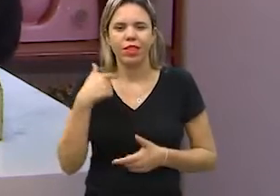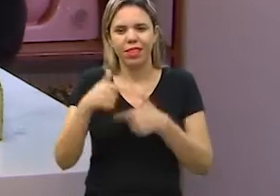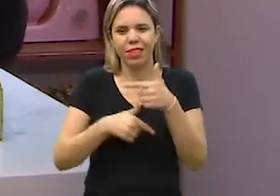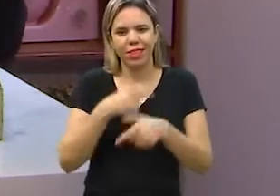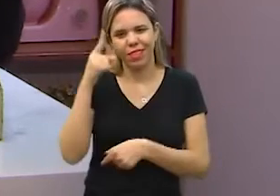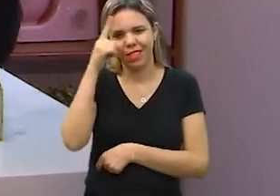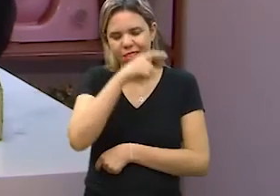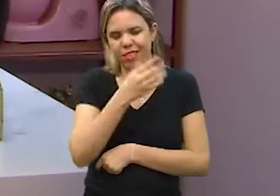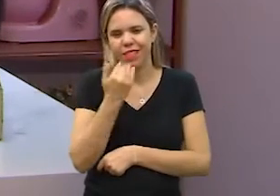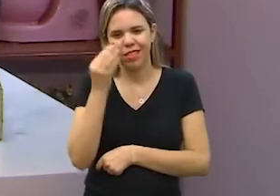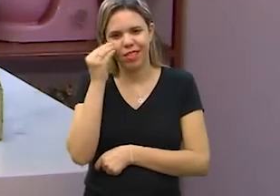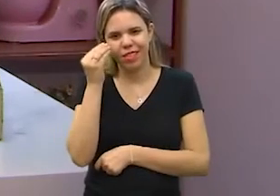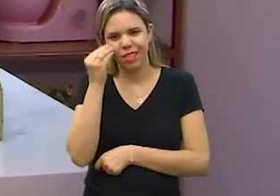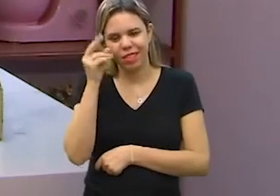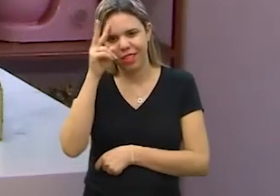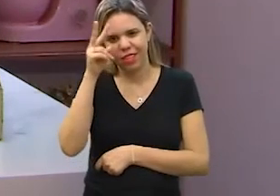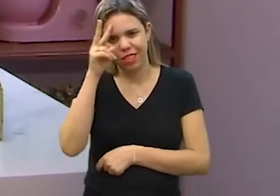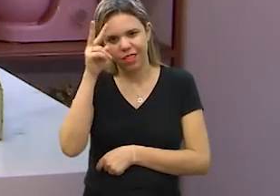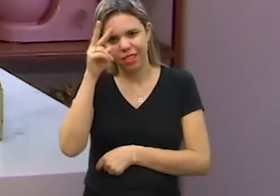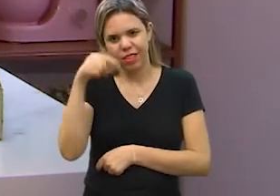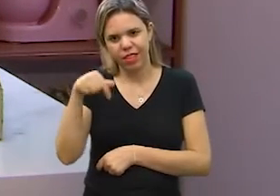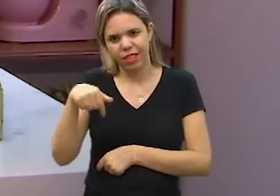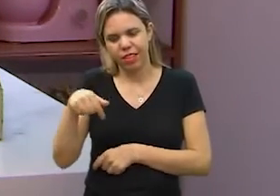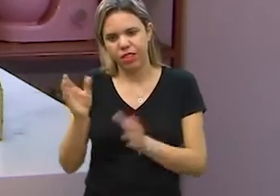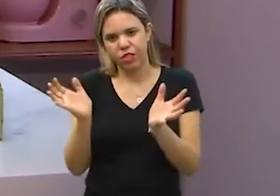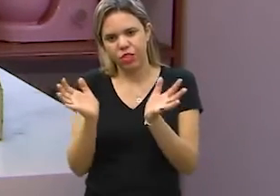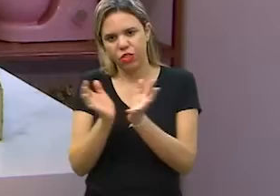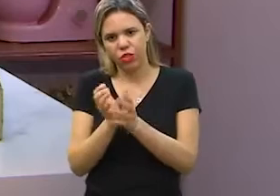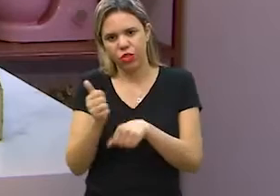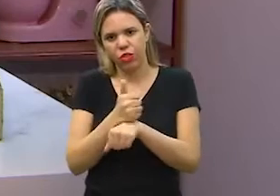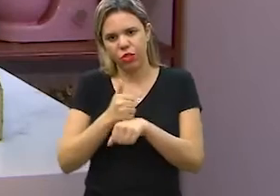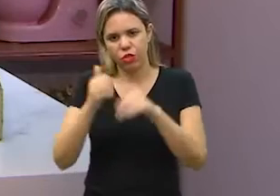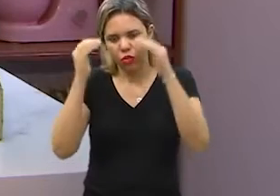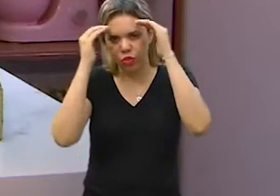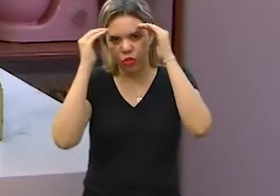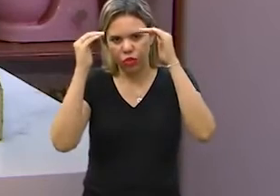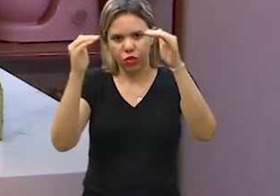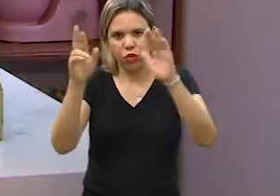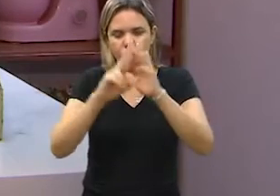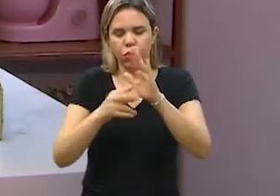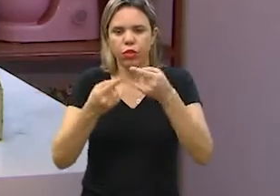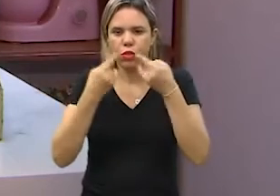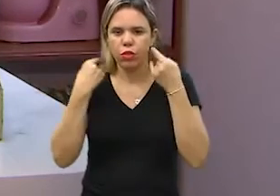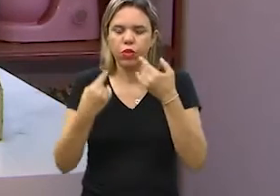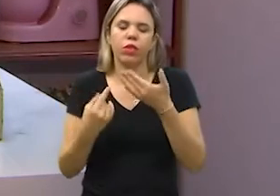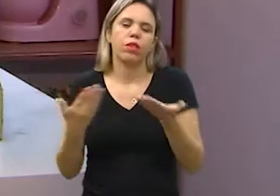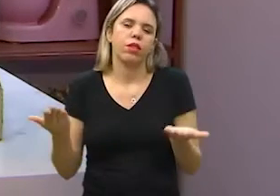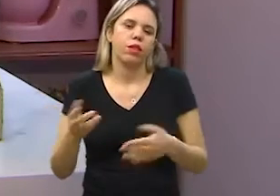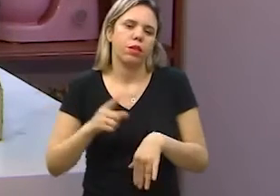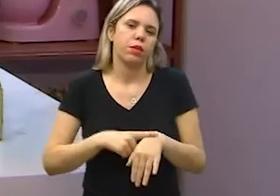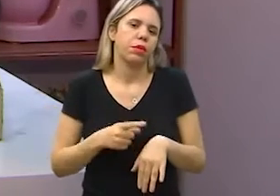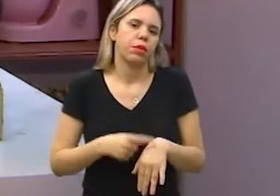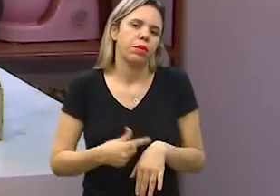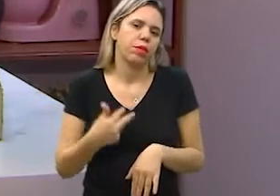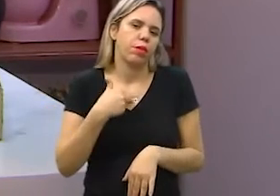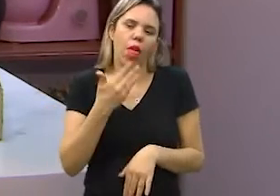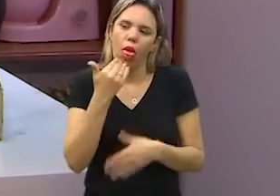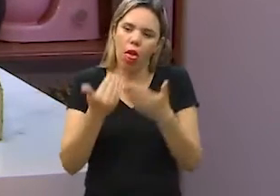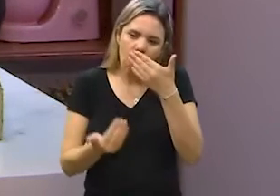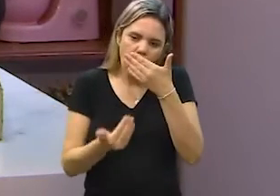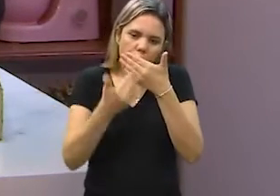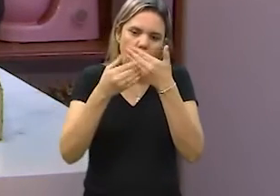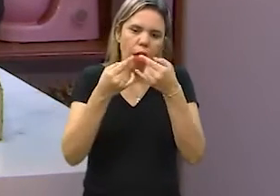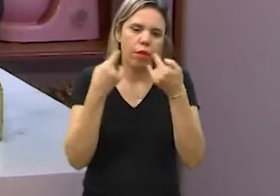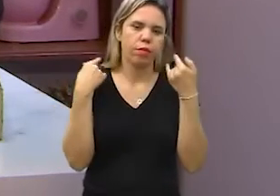trabalho difícil, só lembrando aqui que a nossa equipe seguiu todos os protocolos. Eu tirei a máscara neste momento, porque não dá